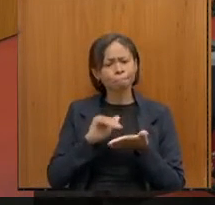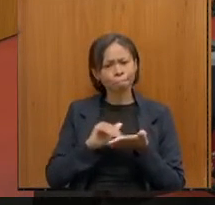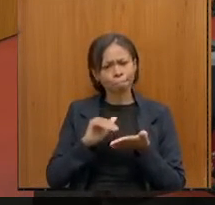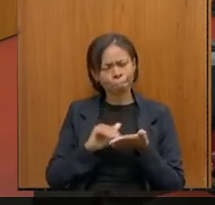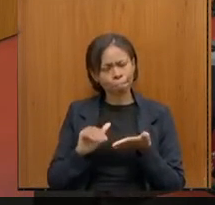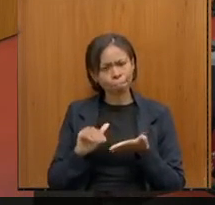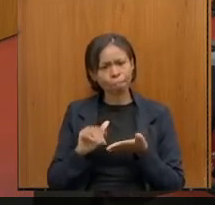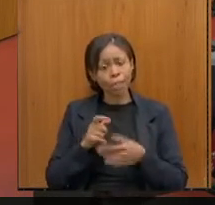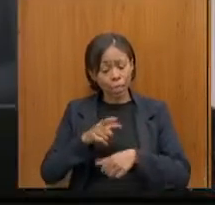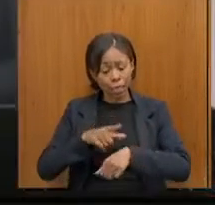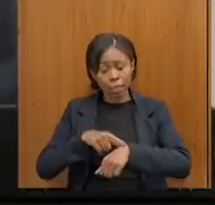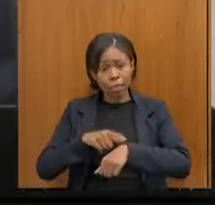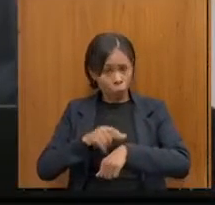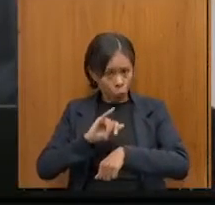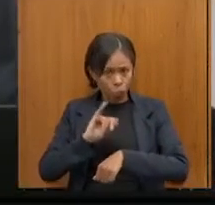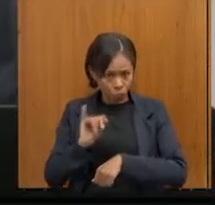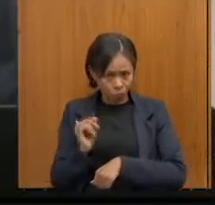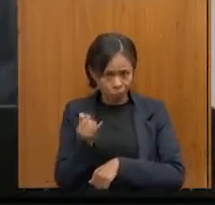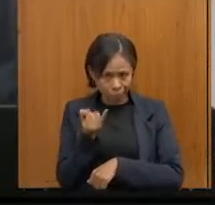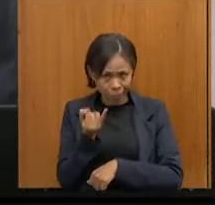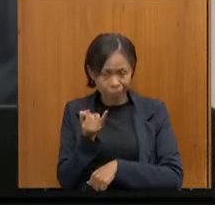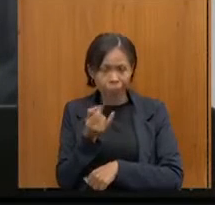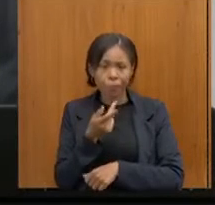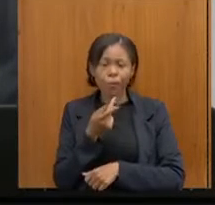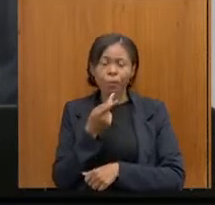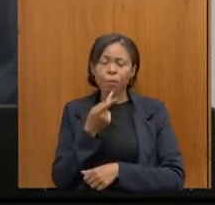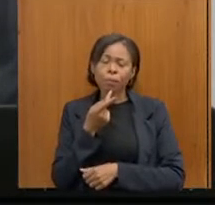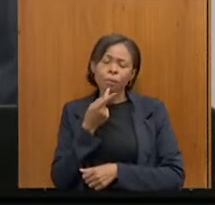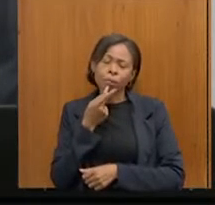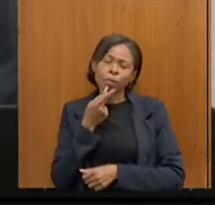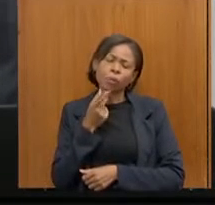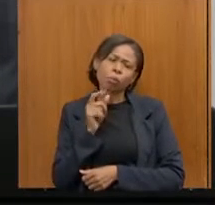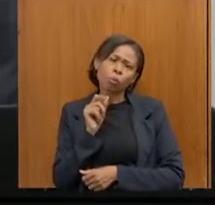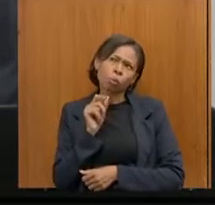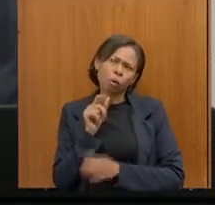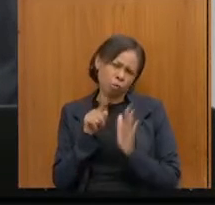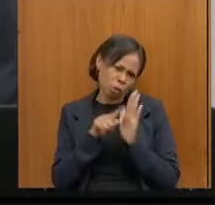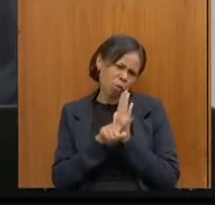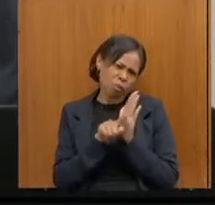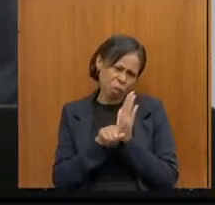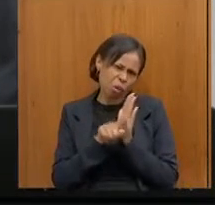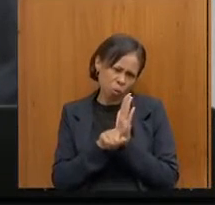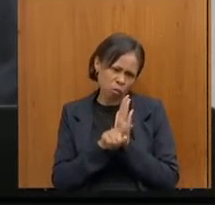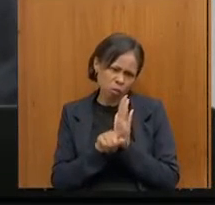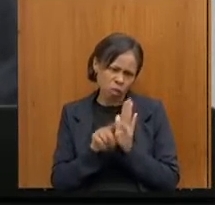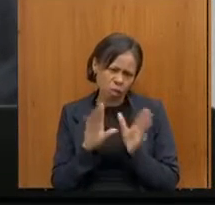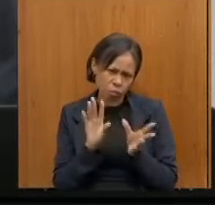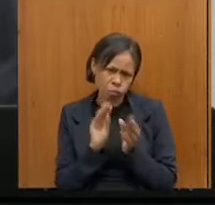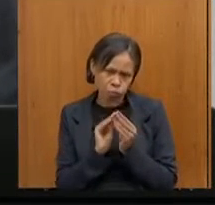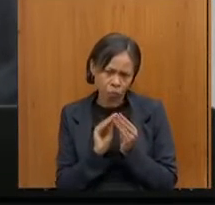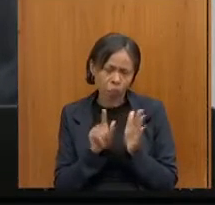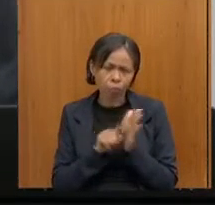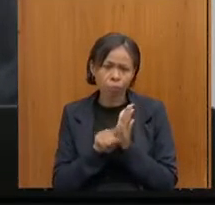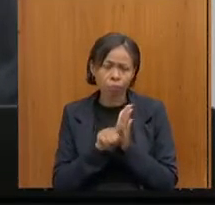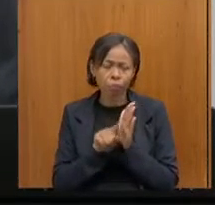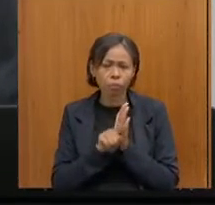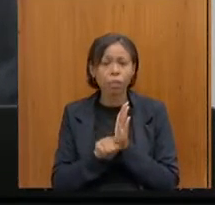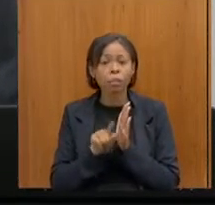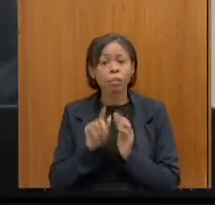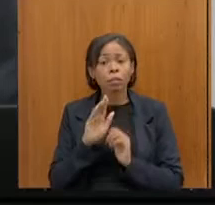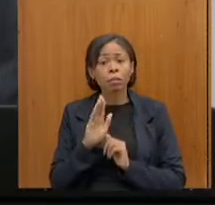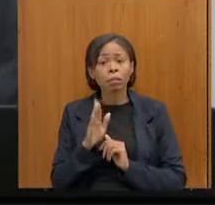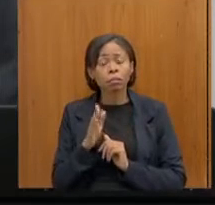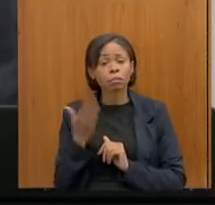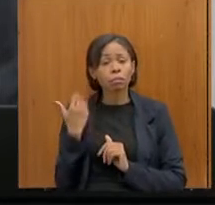gostaria de aproveitar esse momento para lhe fazer algumas perguntas objetivas que foram tratadas